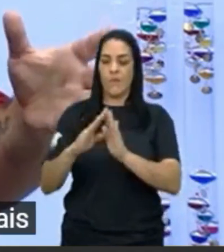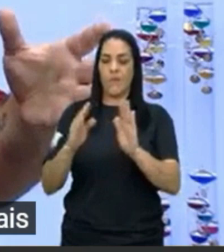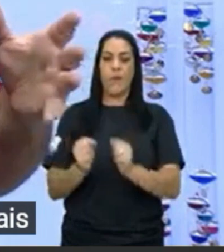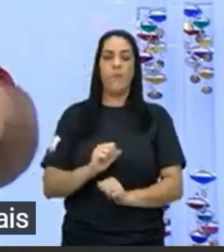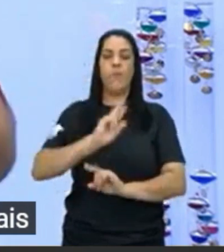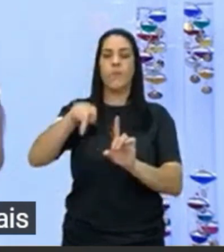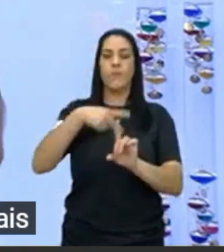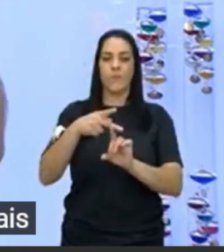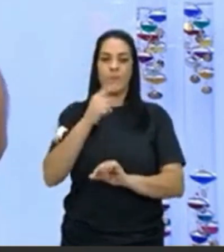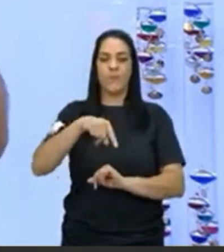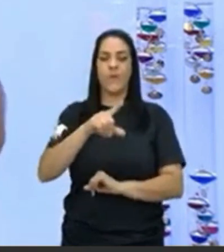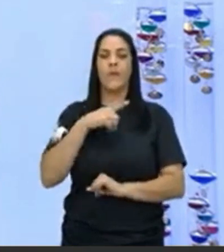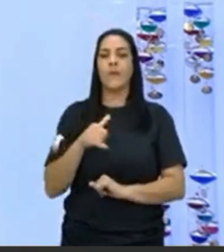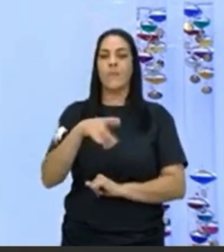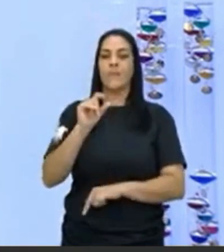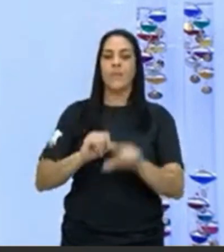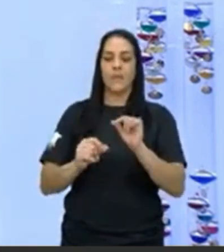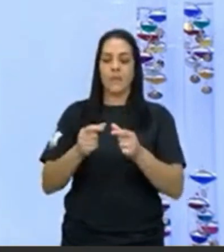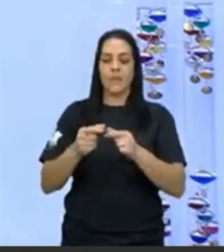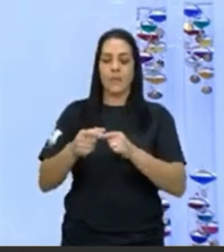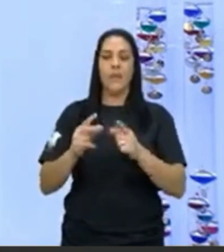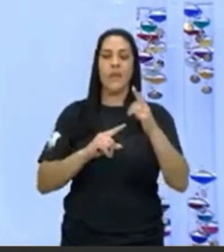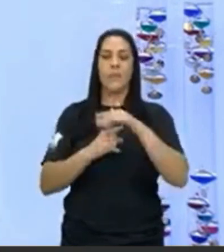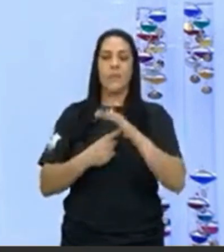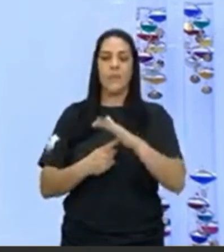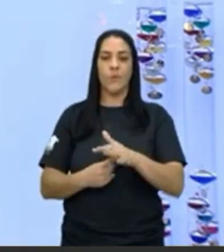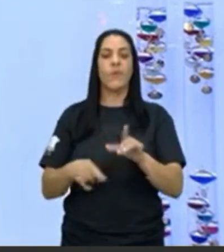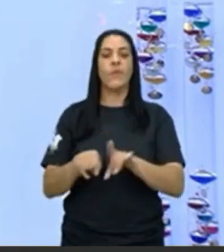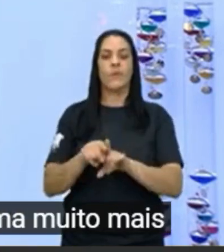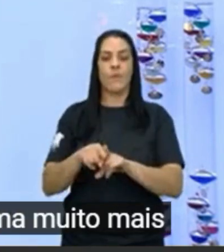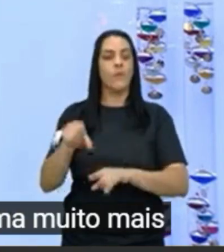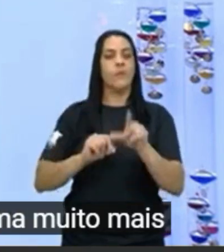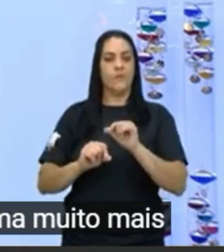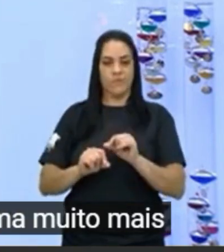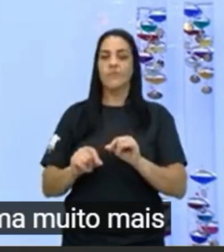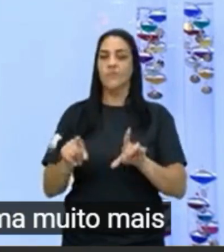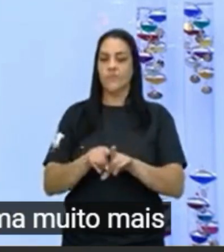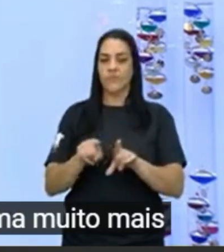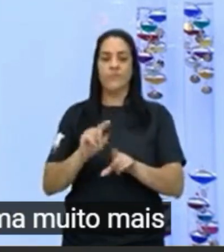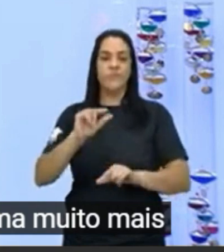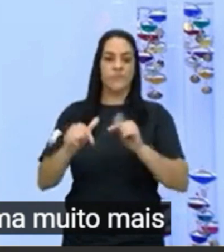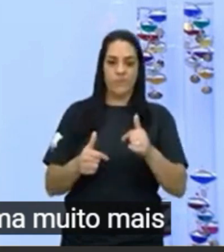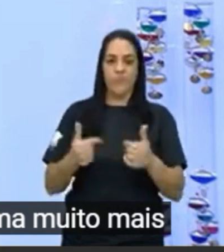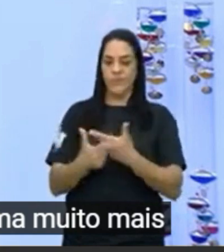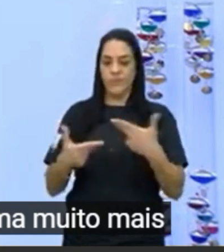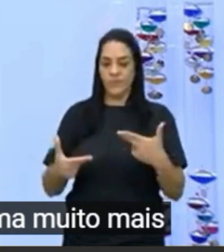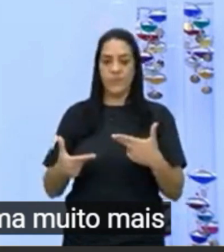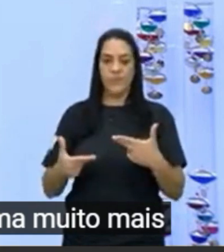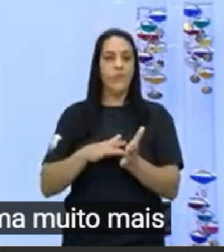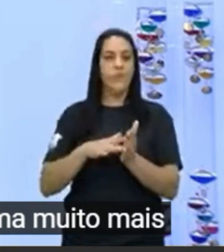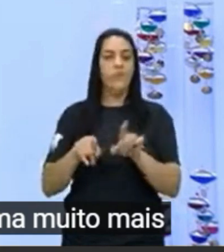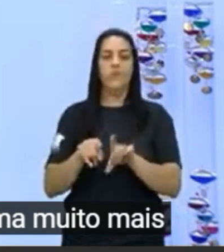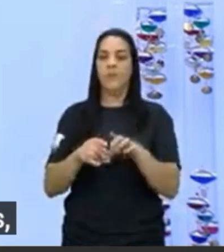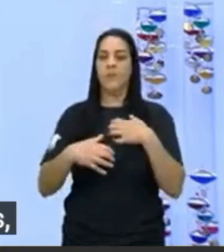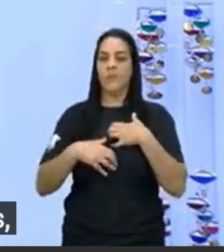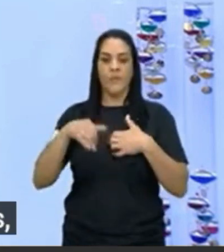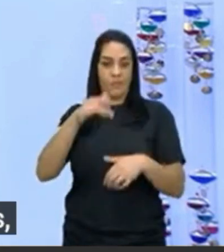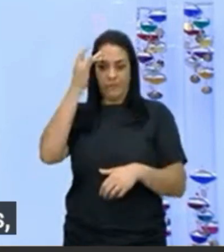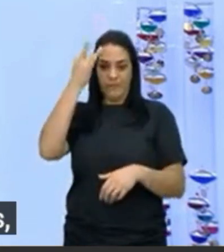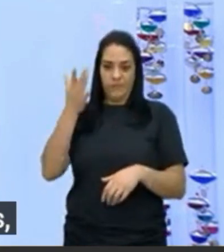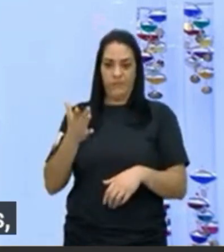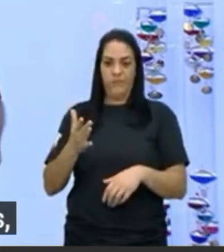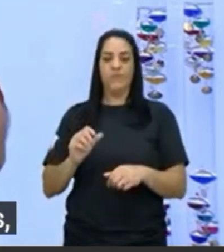portas ela é multiplicada. Você tem mais opções em encaixar motores, mais opções em encaixar outros componentes, outros sensores, de uma forma muito